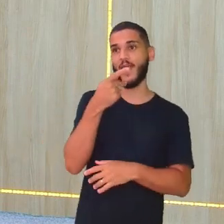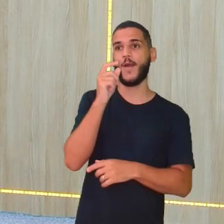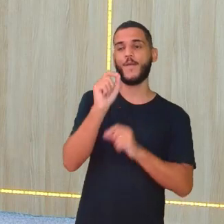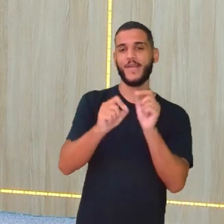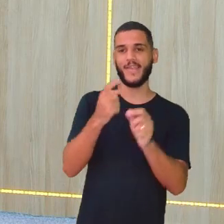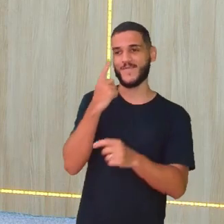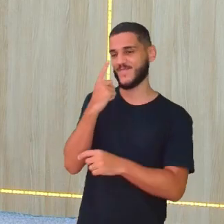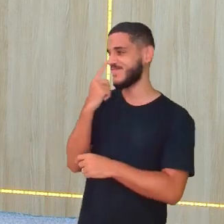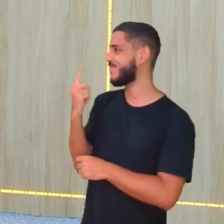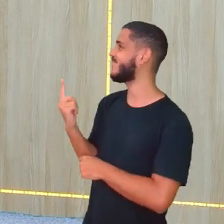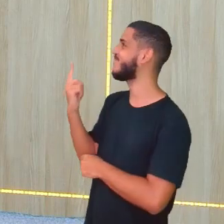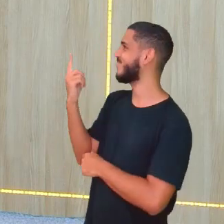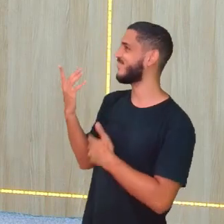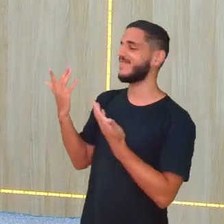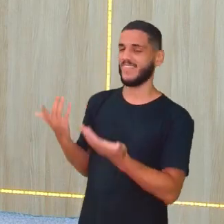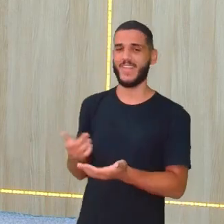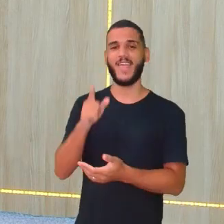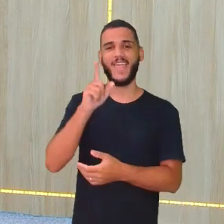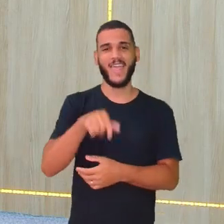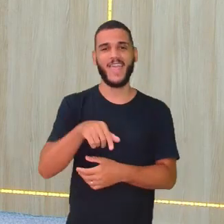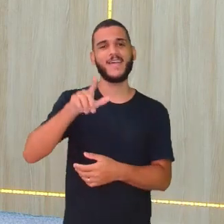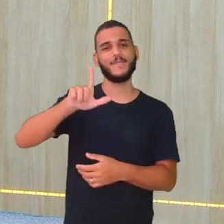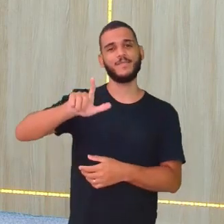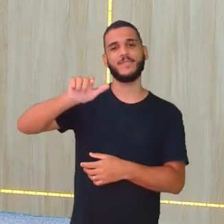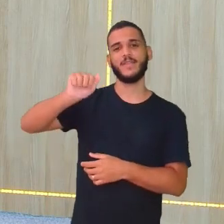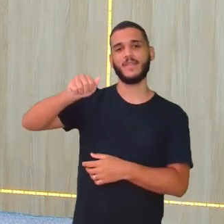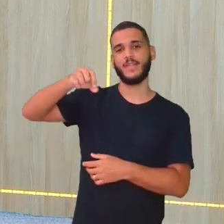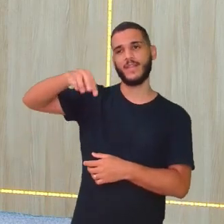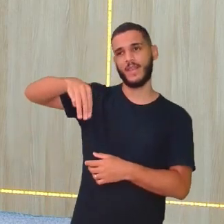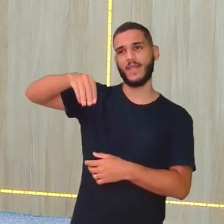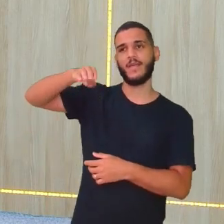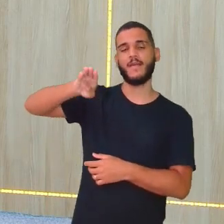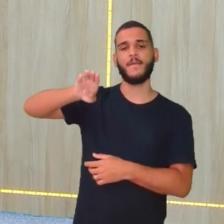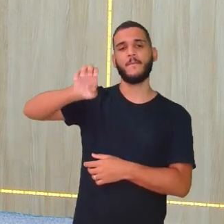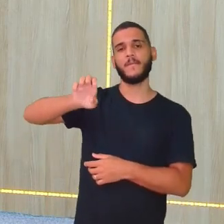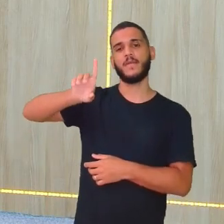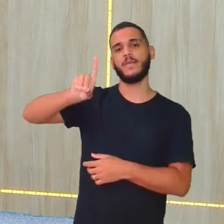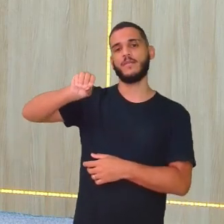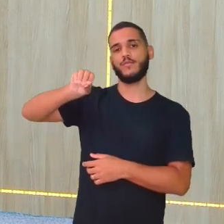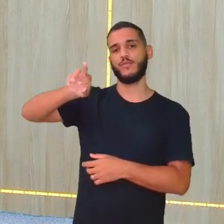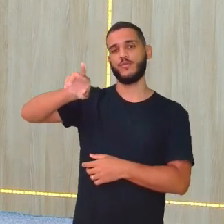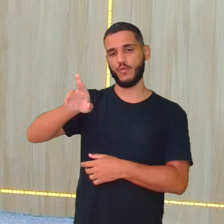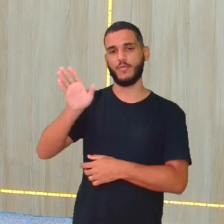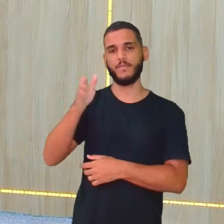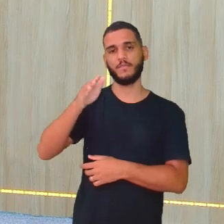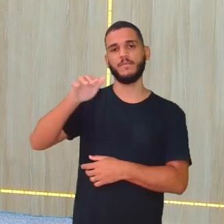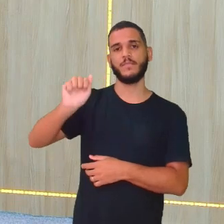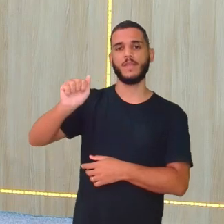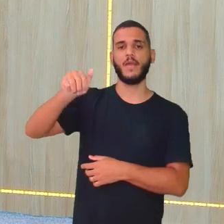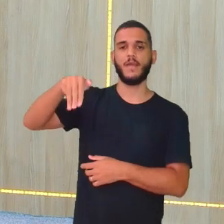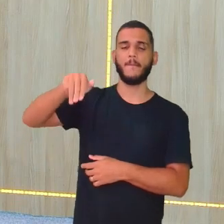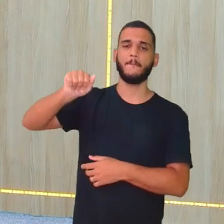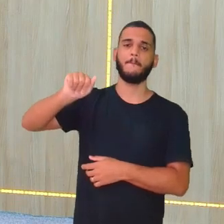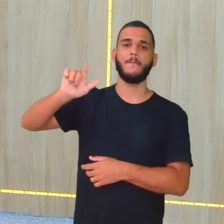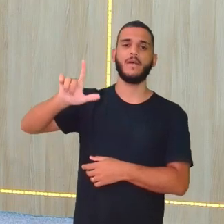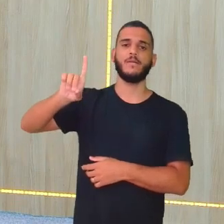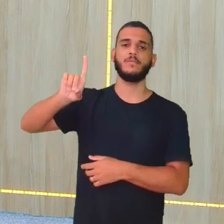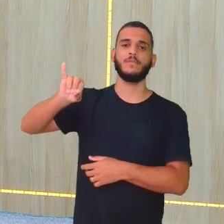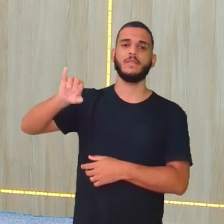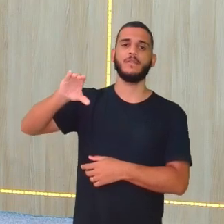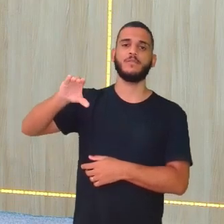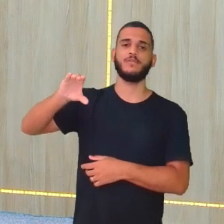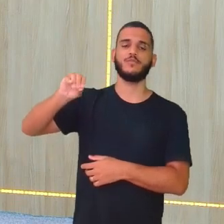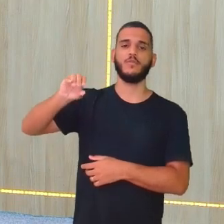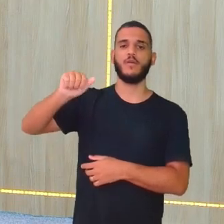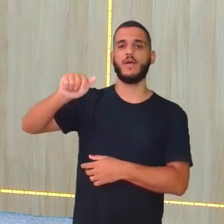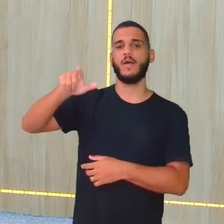que eu realmente gostei dessa história, porque veja. Começa com intriga de vizinhas, assim, não vou dar spoiler, gente, eu juro. E aí, de